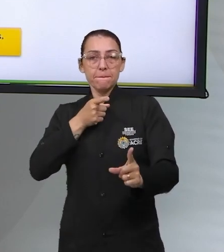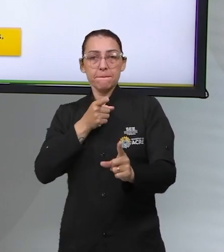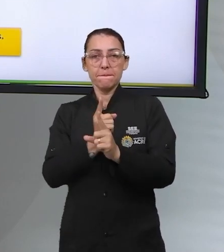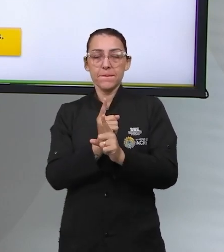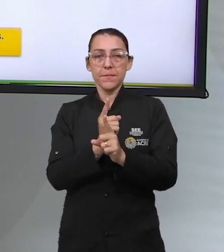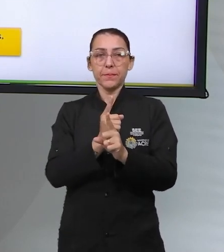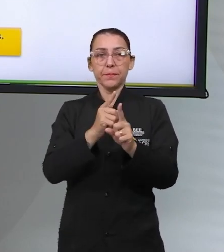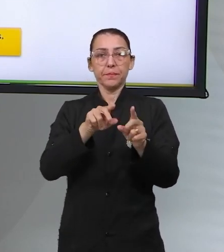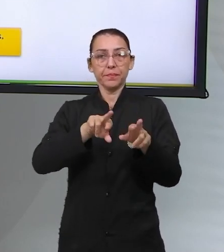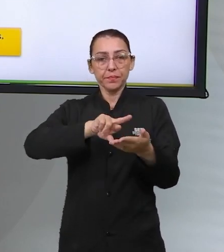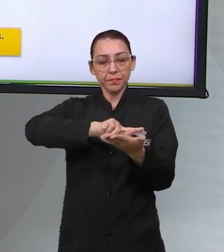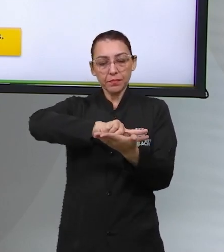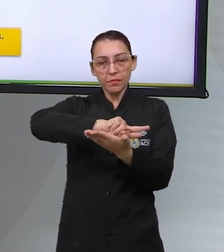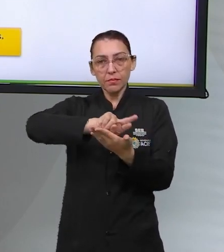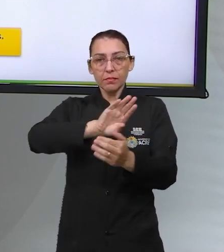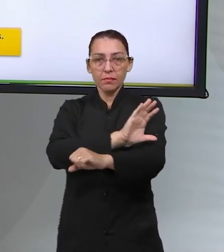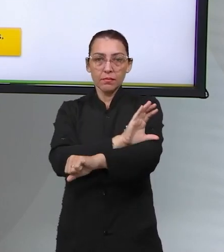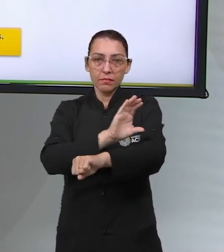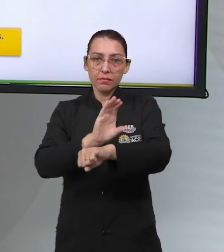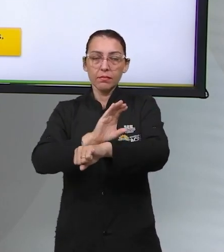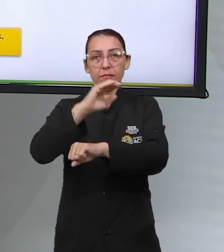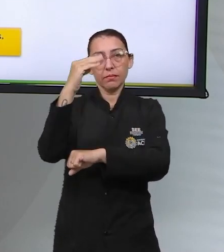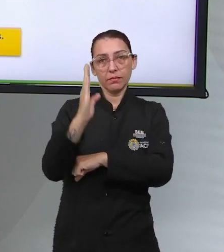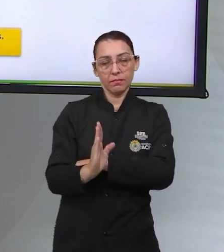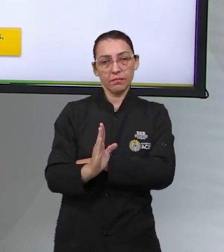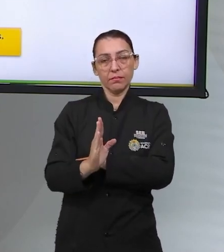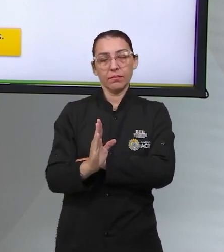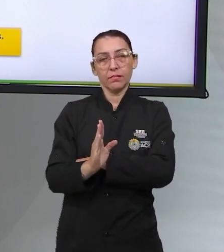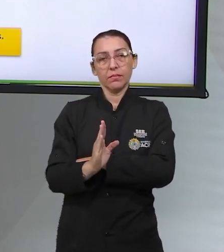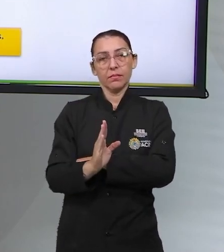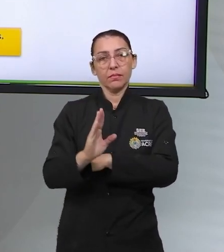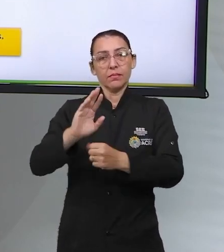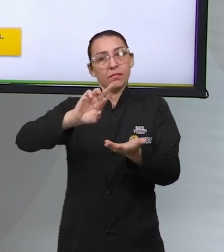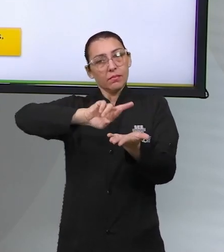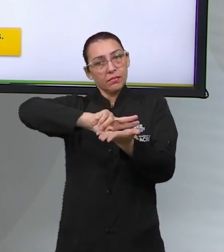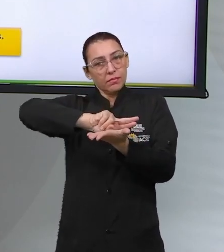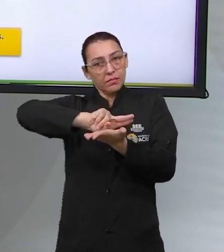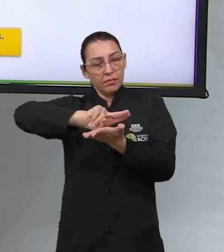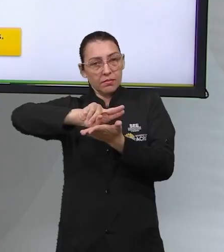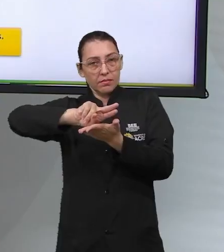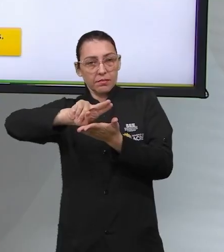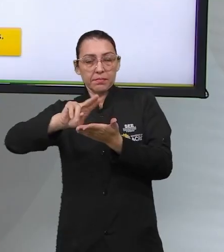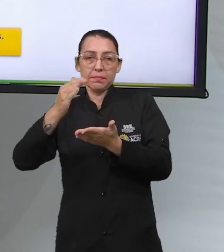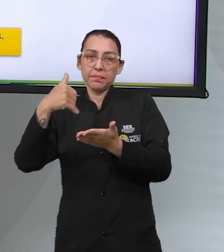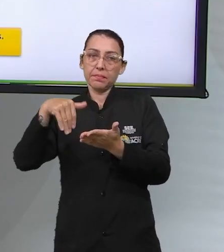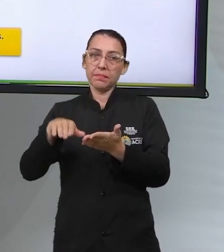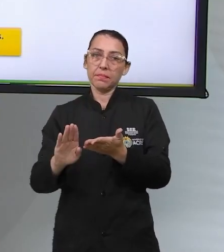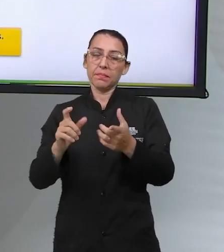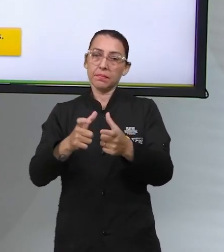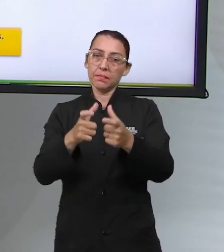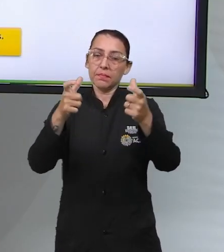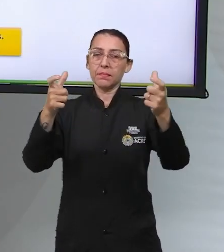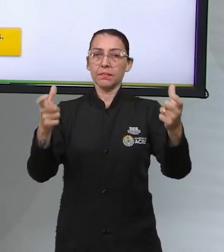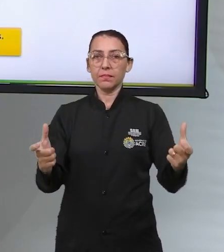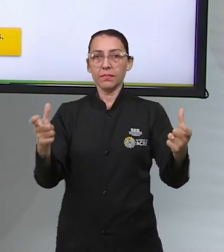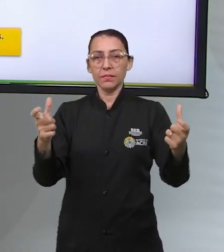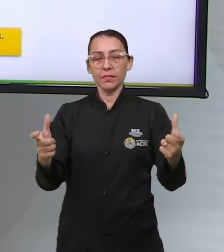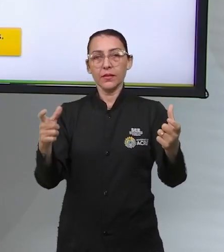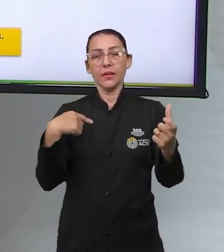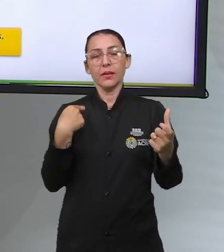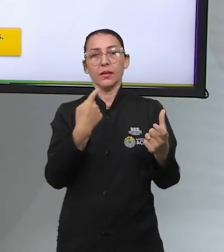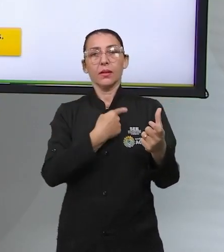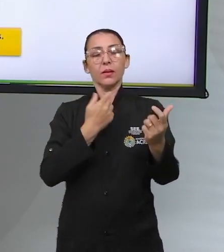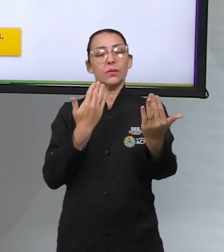encontramos variações culturais no Brasil, essas variações elas se tornam cada vez mais amplas quando